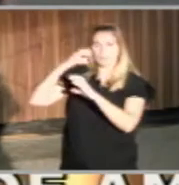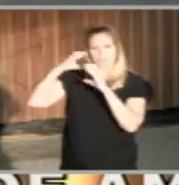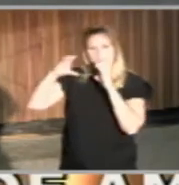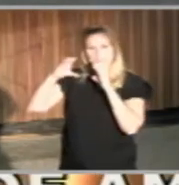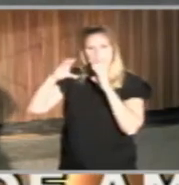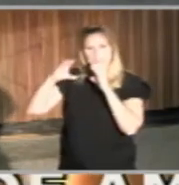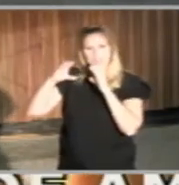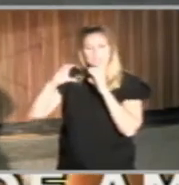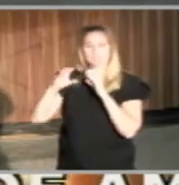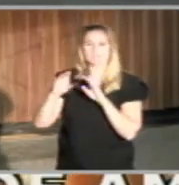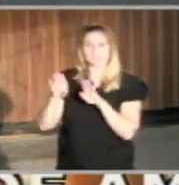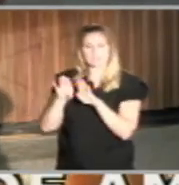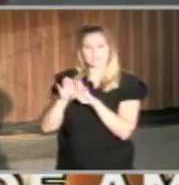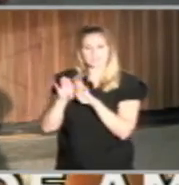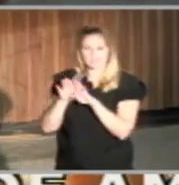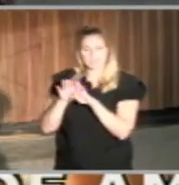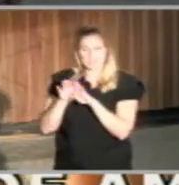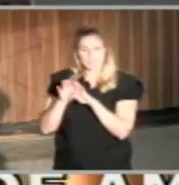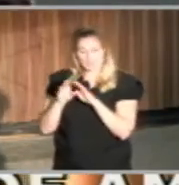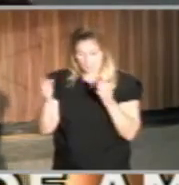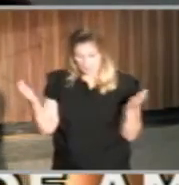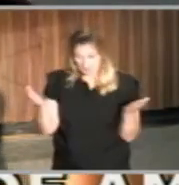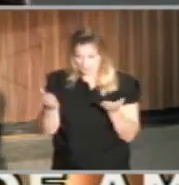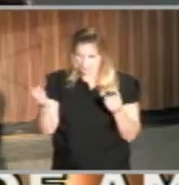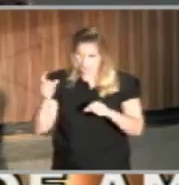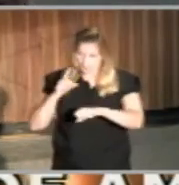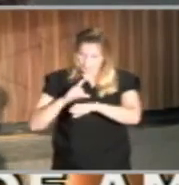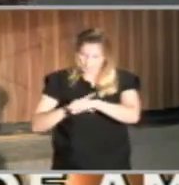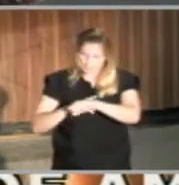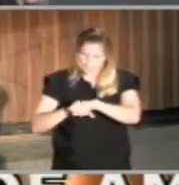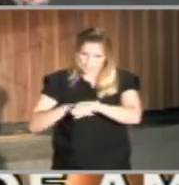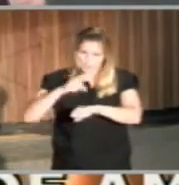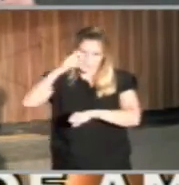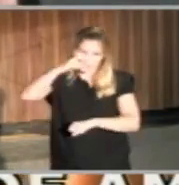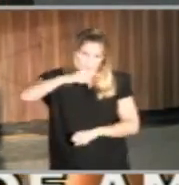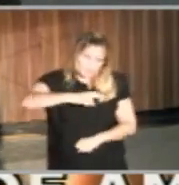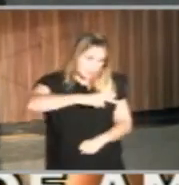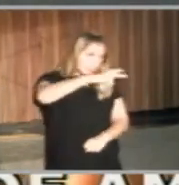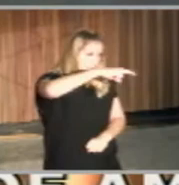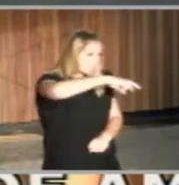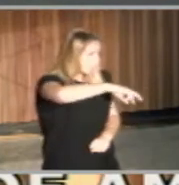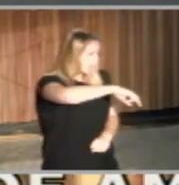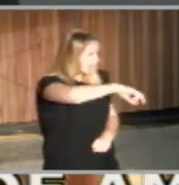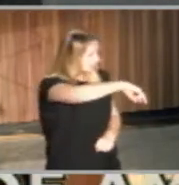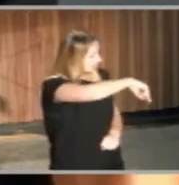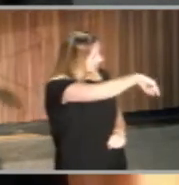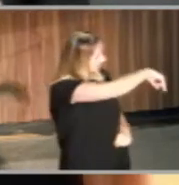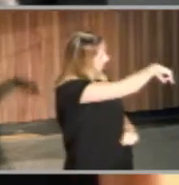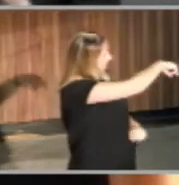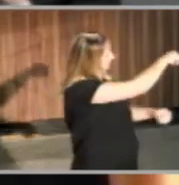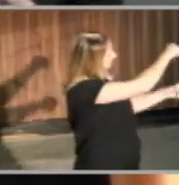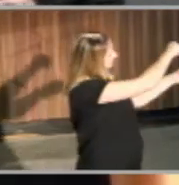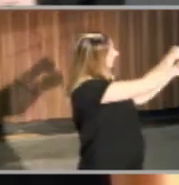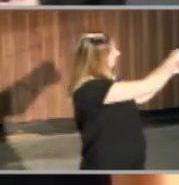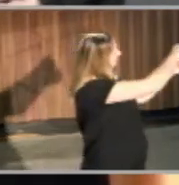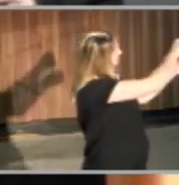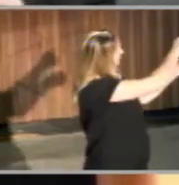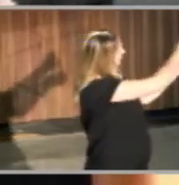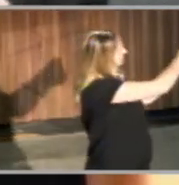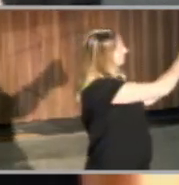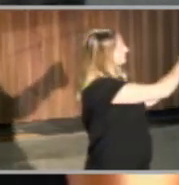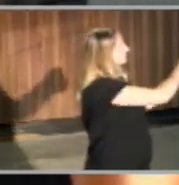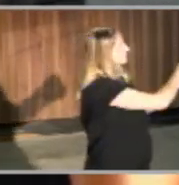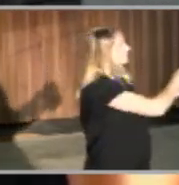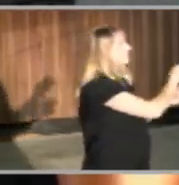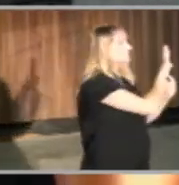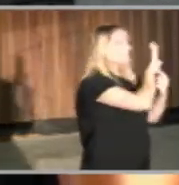com a sua oferta e com o seu dízimo, você se levanta do seu lugar e num ato de adoração e louvor e consagração, vem